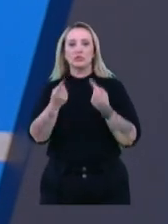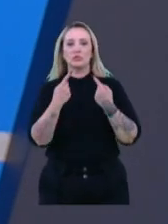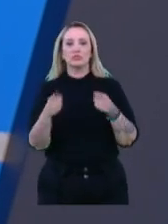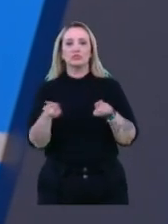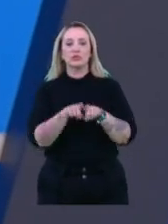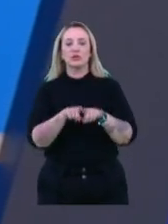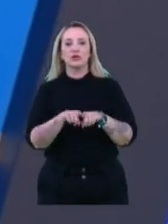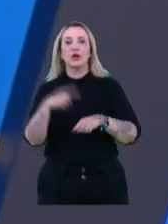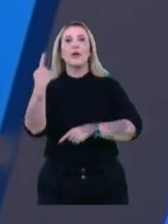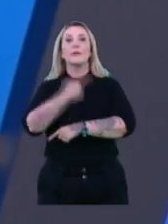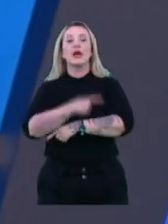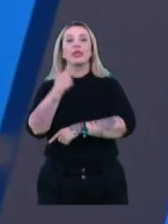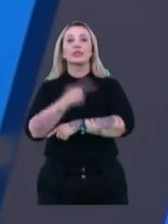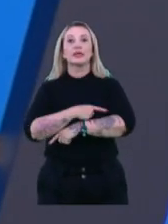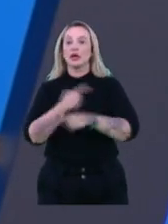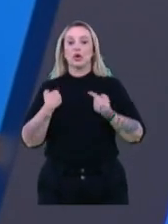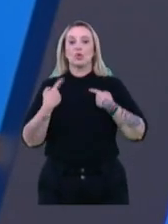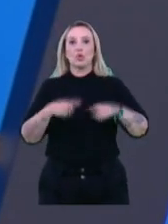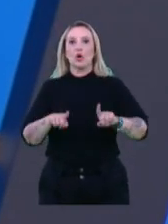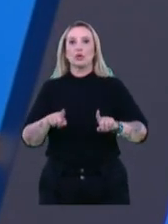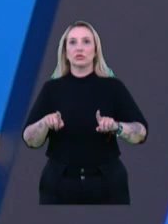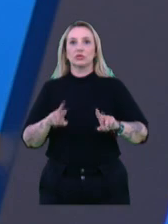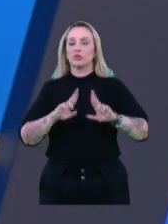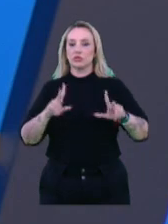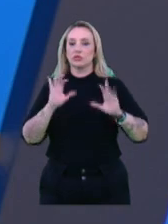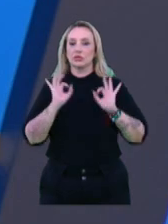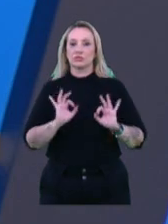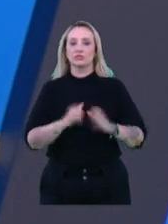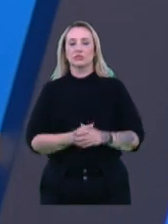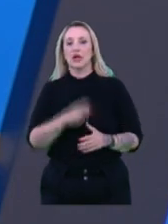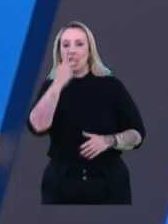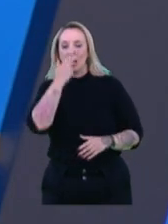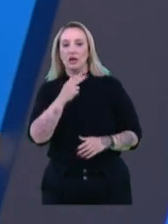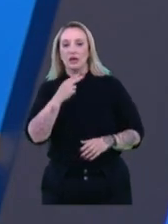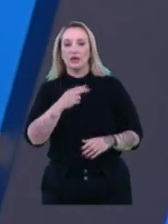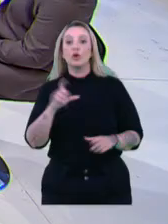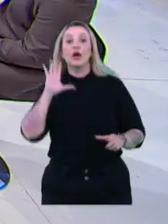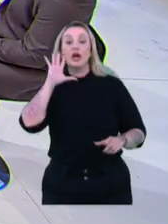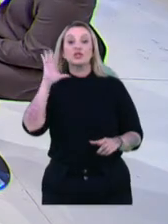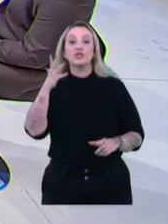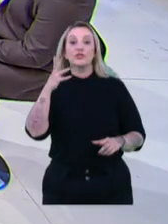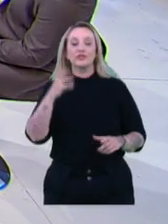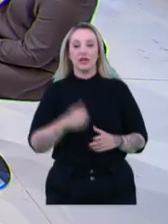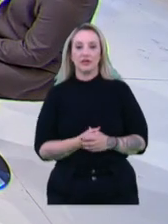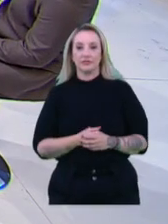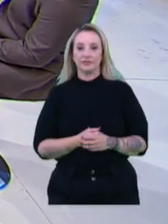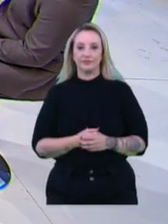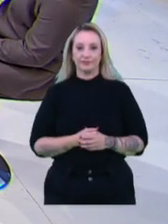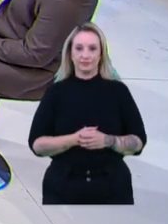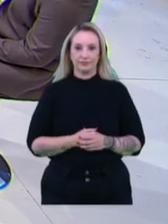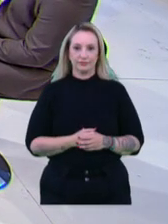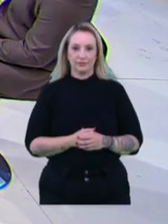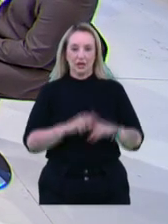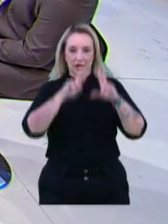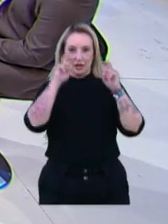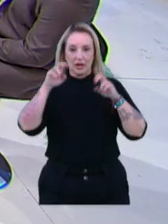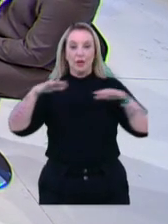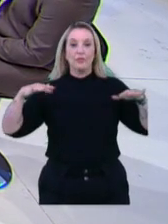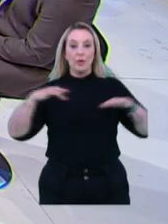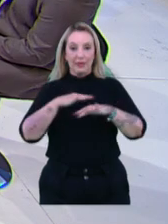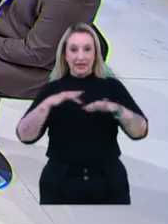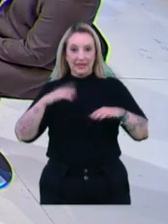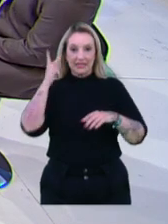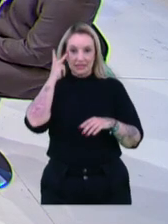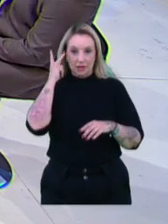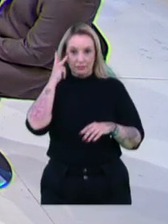pedágio Urbano pros mais ricos sou contra não acho que esse é o caminho o que eu acho que vai resolver o os o o tema da mobilidade